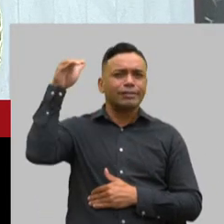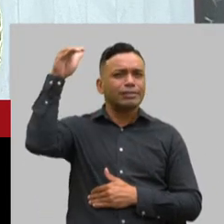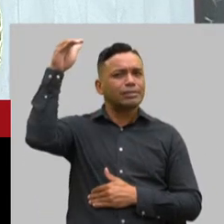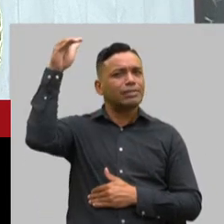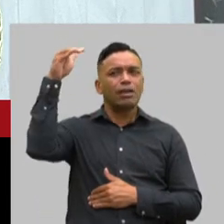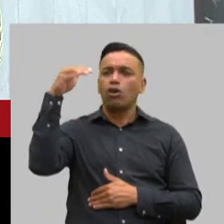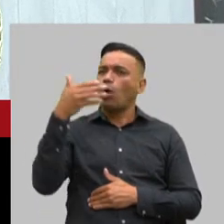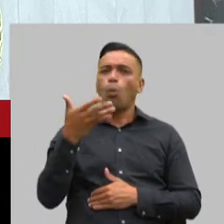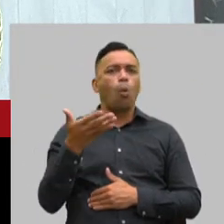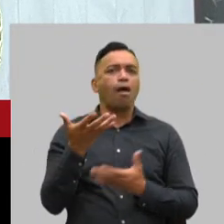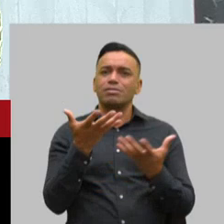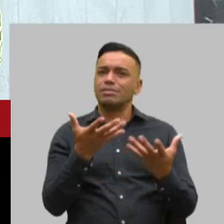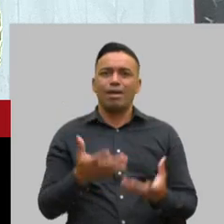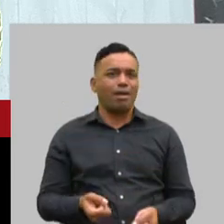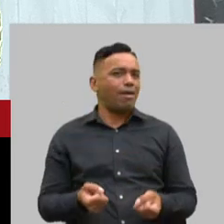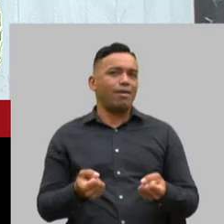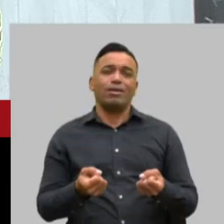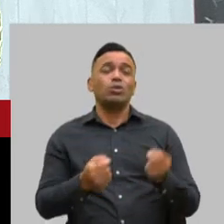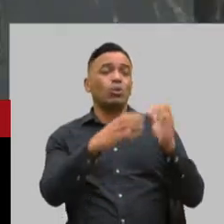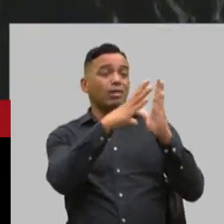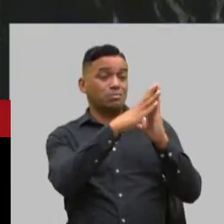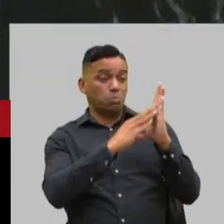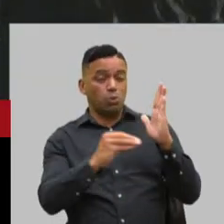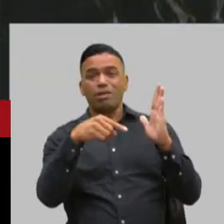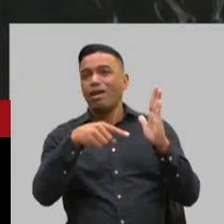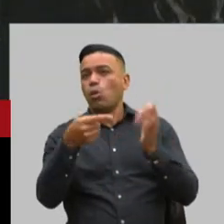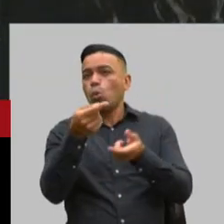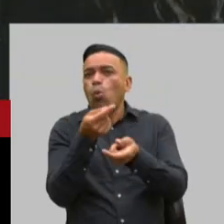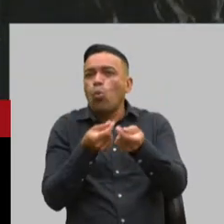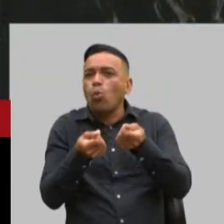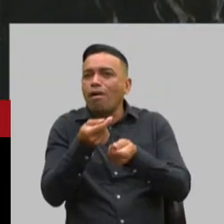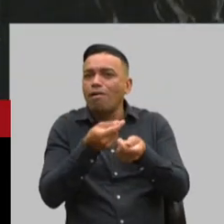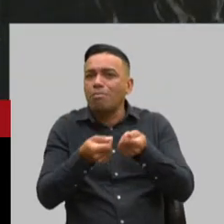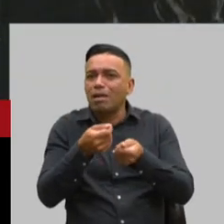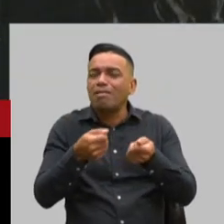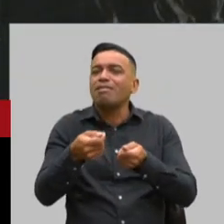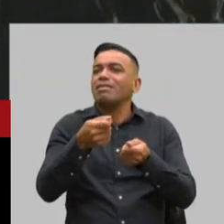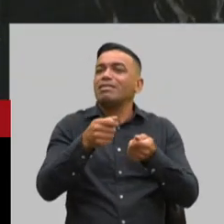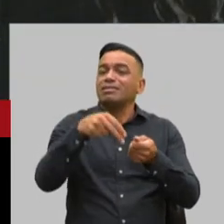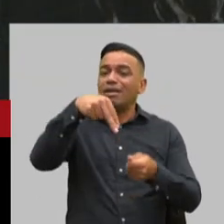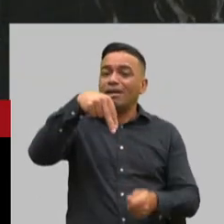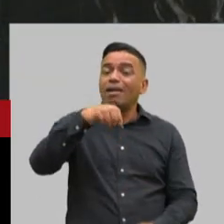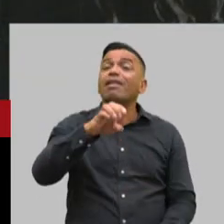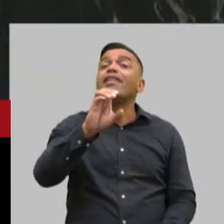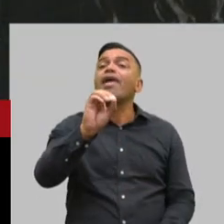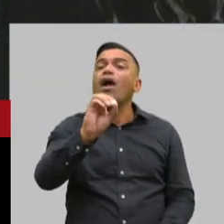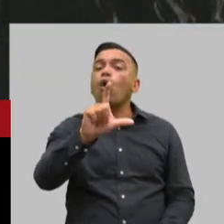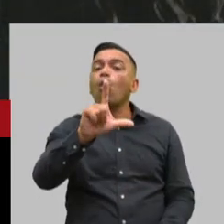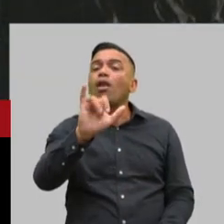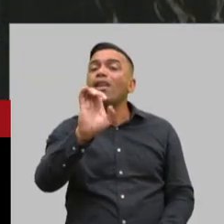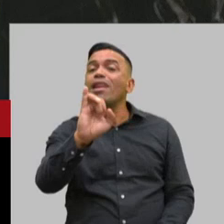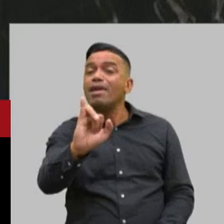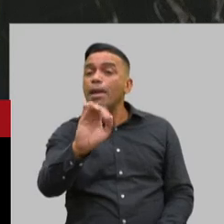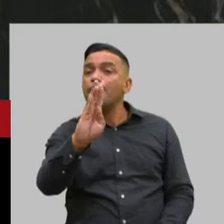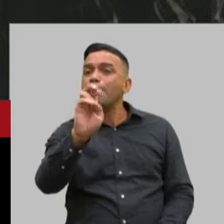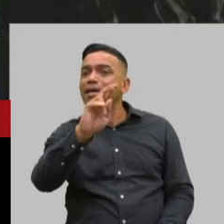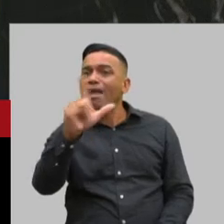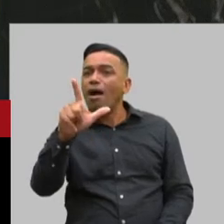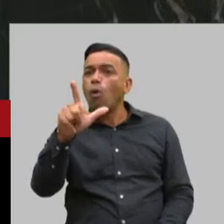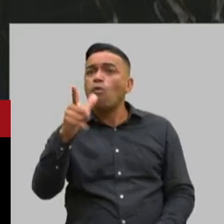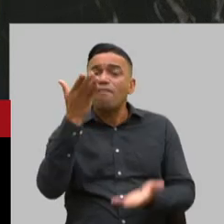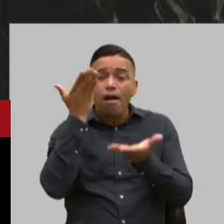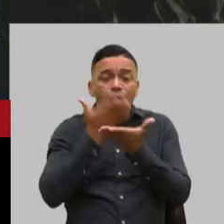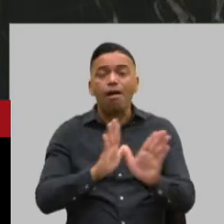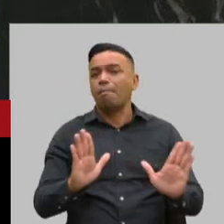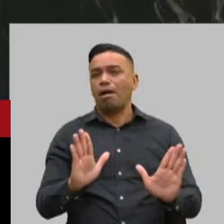perspectiva, de que esse modelo capitalista, neoliberal, ele vai ter fim, ele vai acabar e não